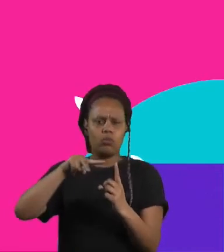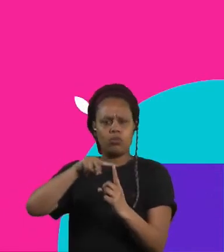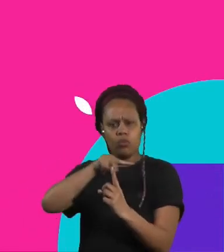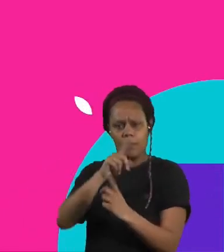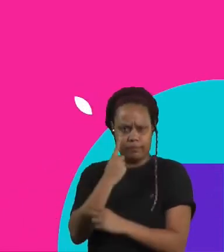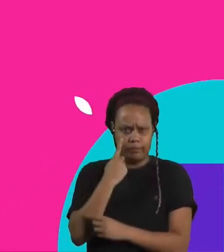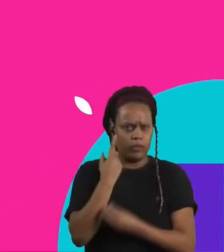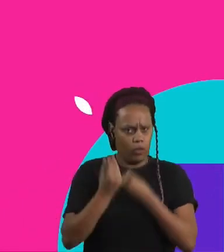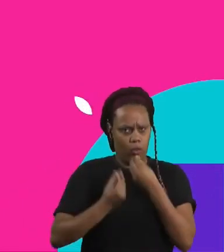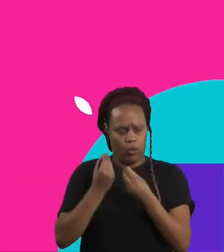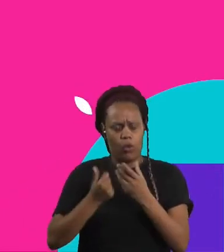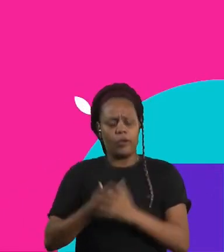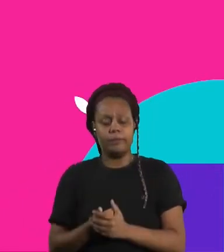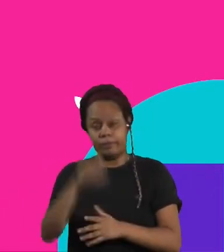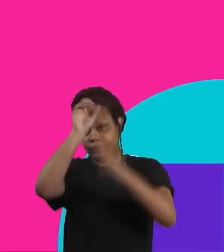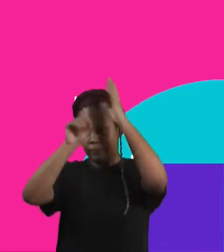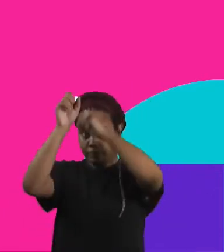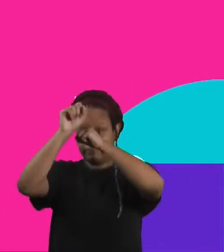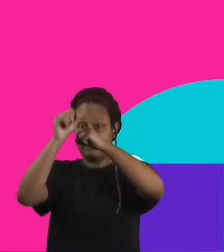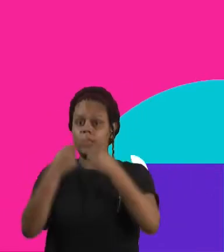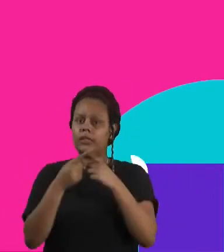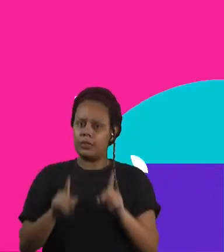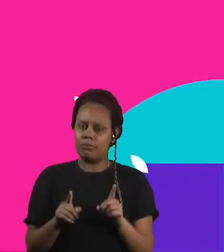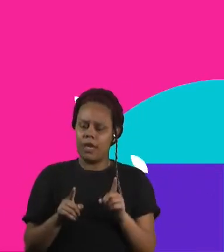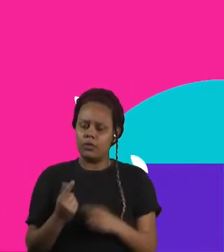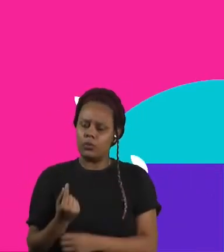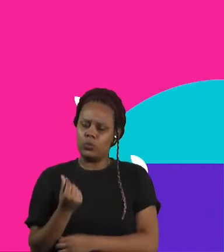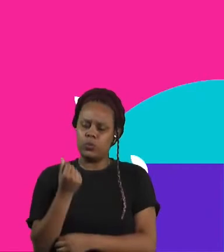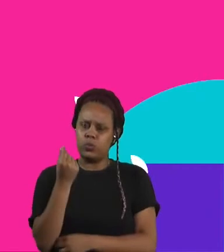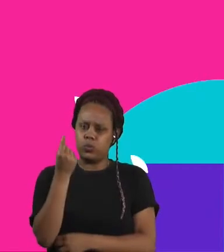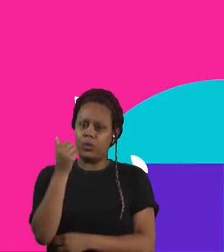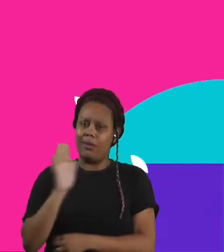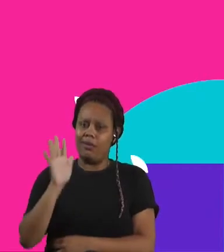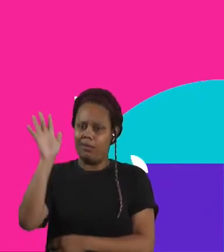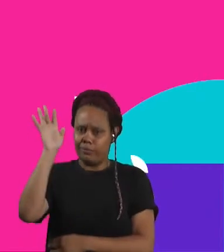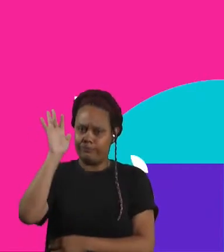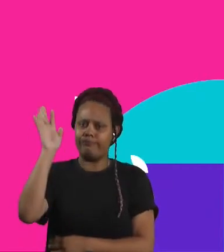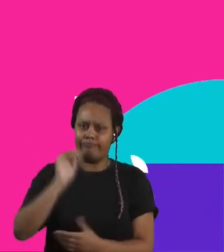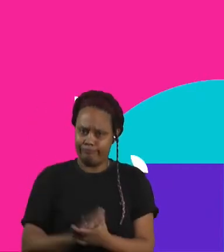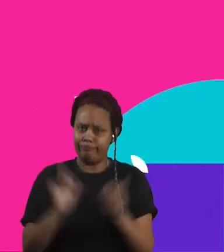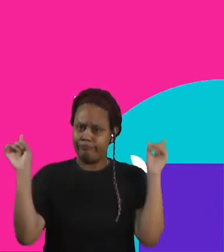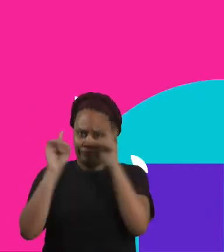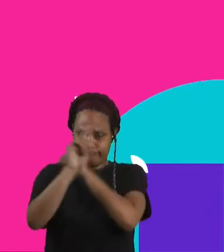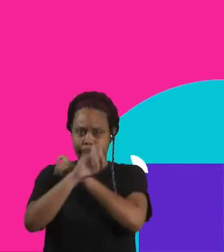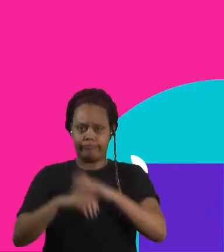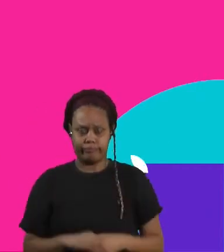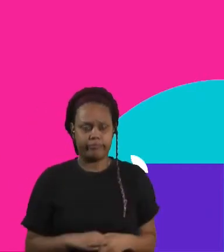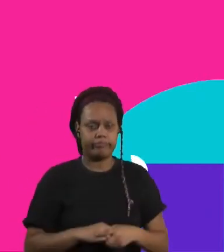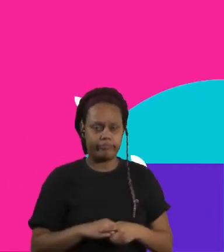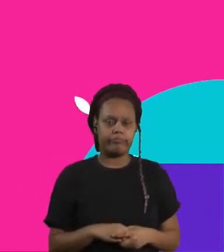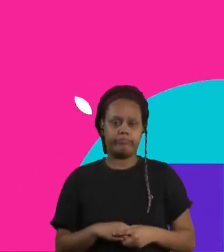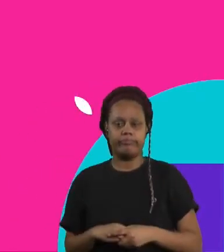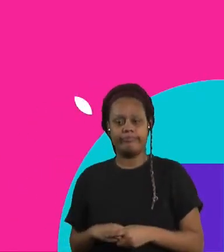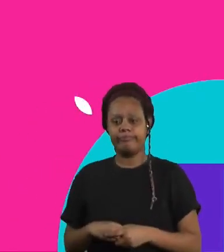aprendizado, mas obviamente era extremamente custoso e a gente viu que não dava pra, eu